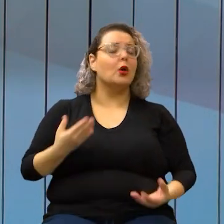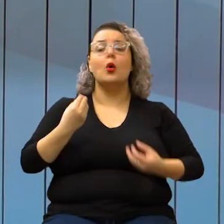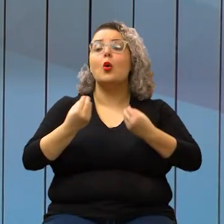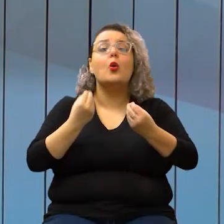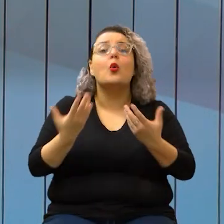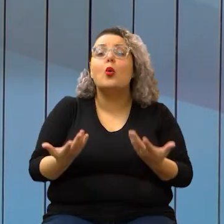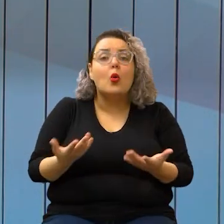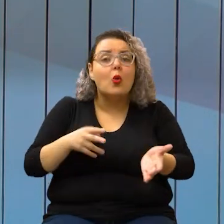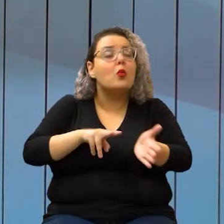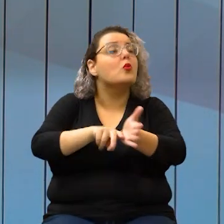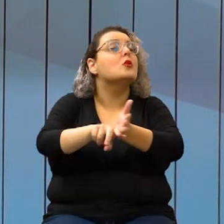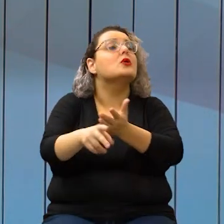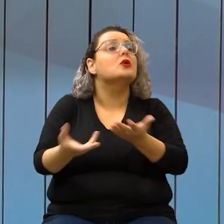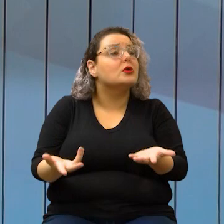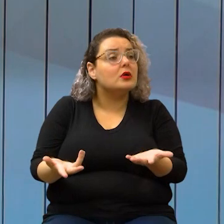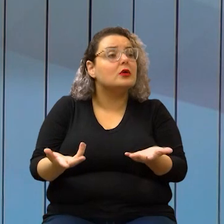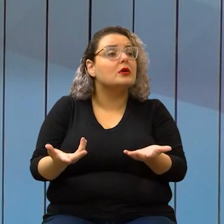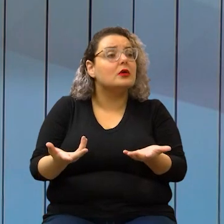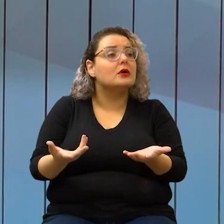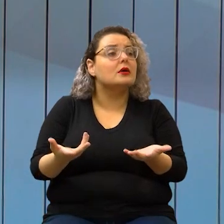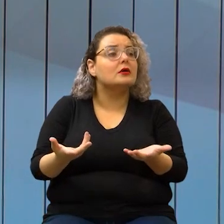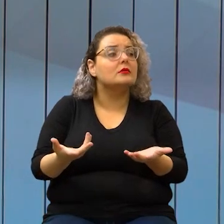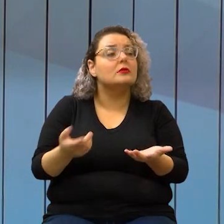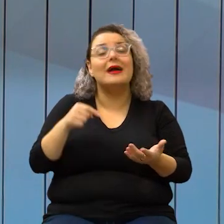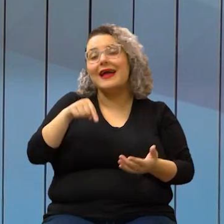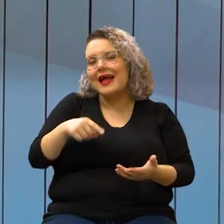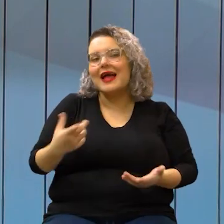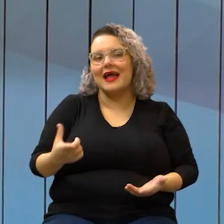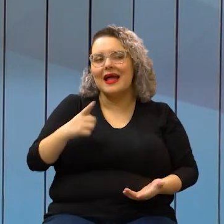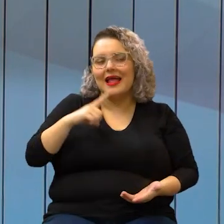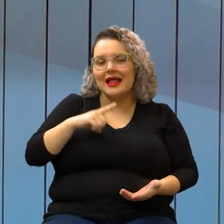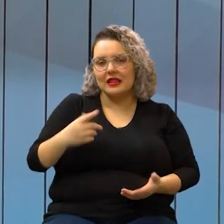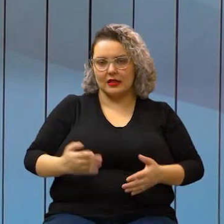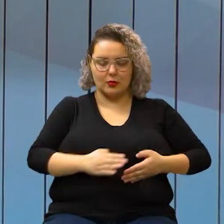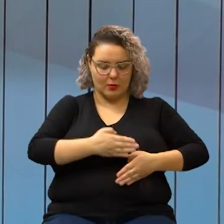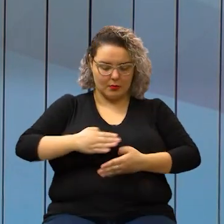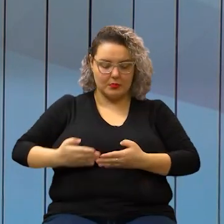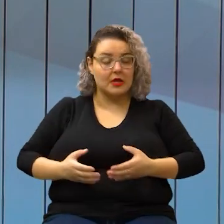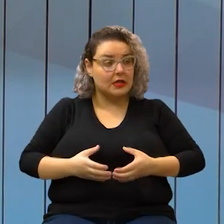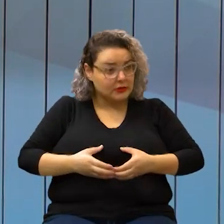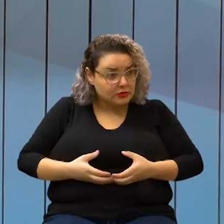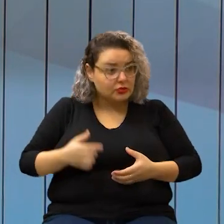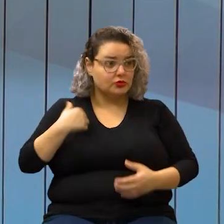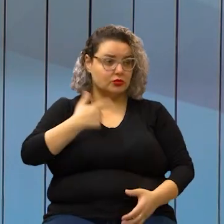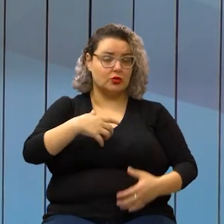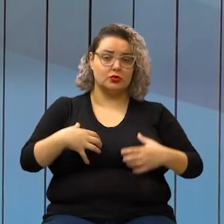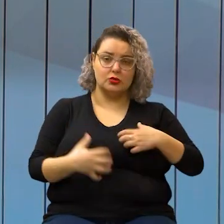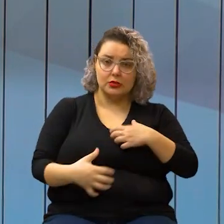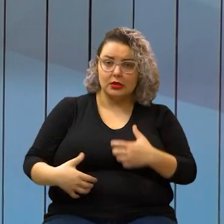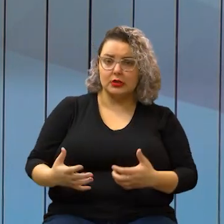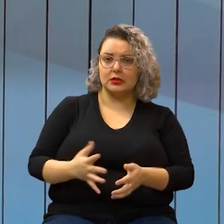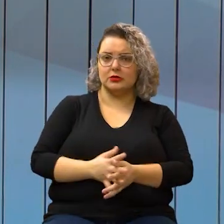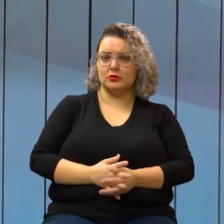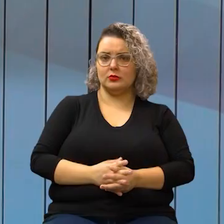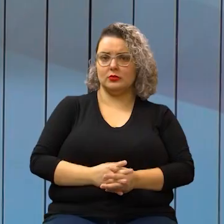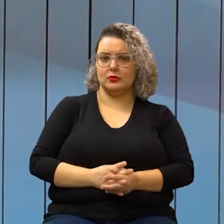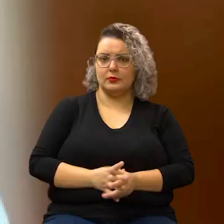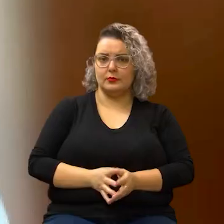gente diagnostica, né, diagnostica a presença dessa bactéria no nosso